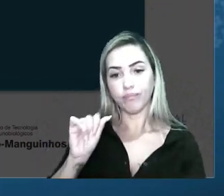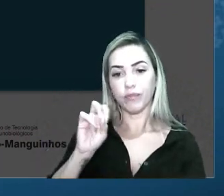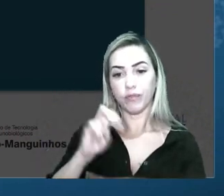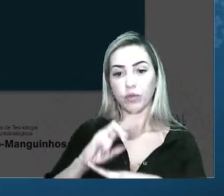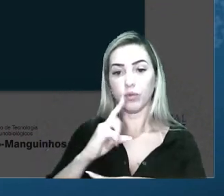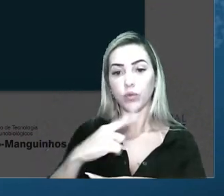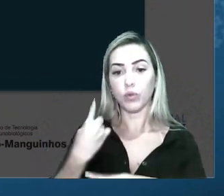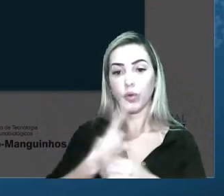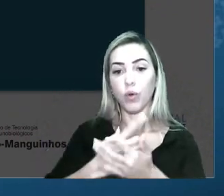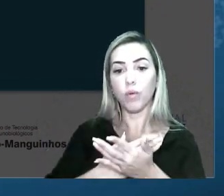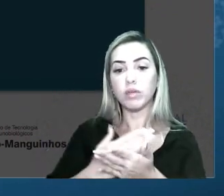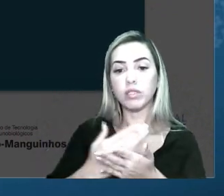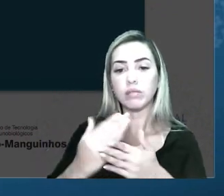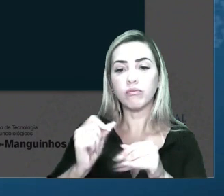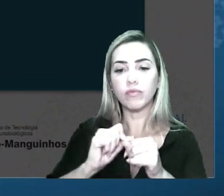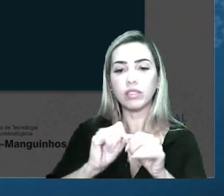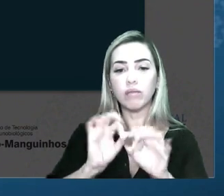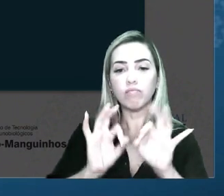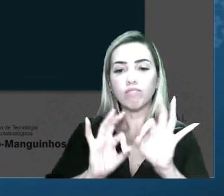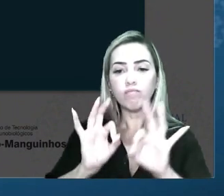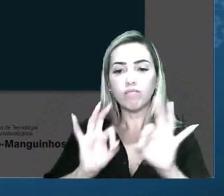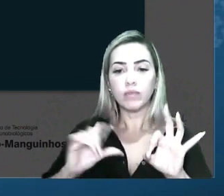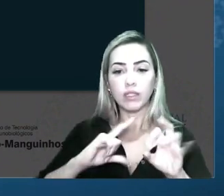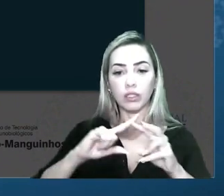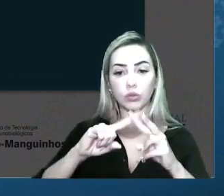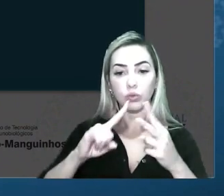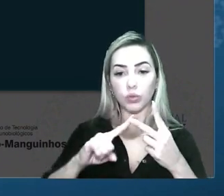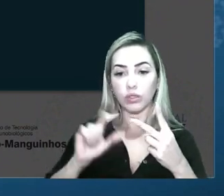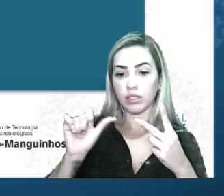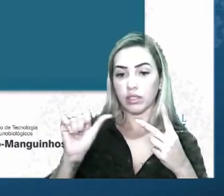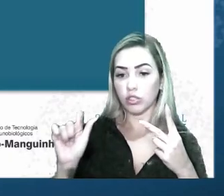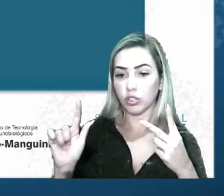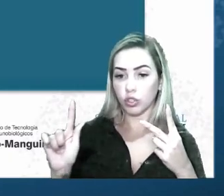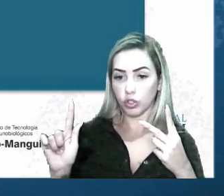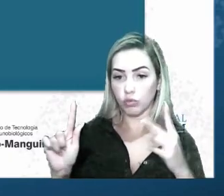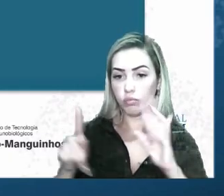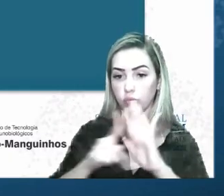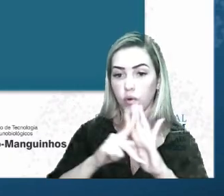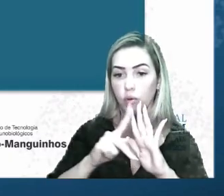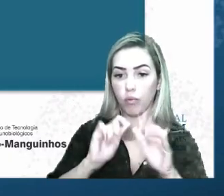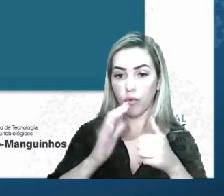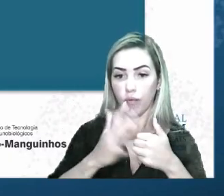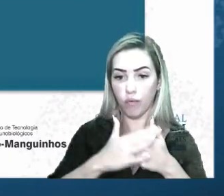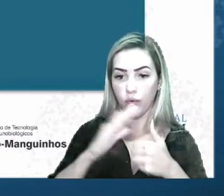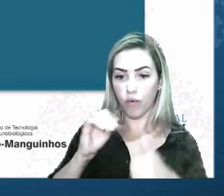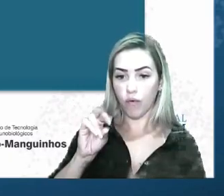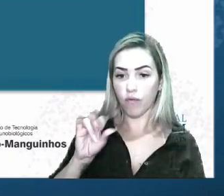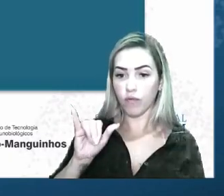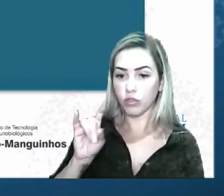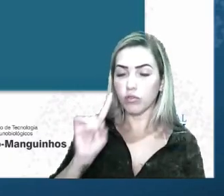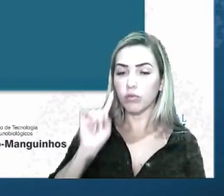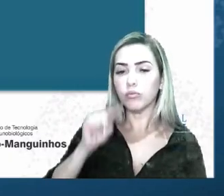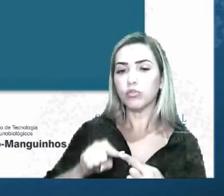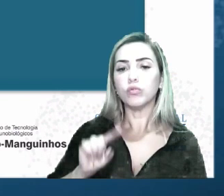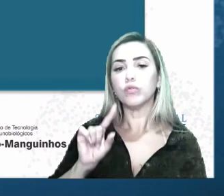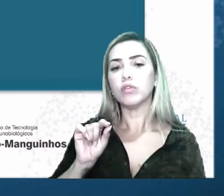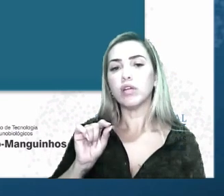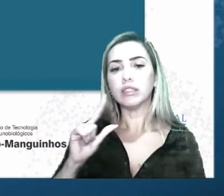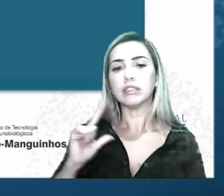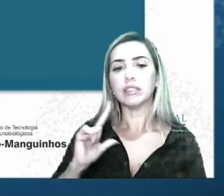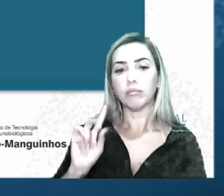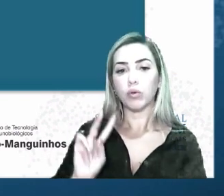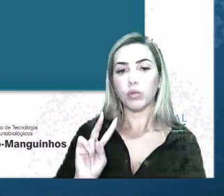fazendo uma construção contendo 2 antígenos da COVID, com a intenção de ter uma proteção